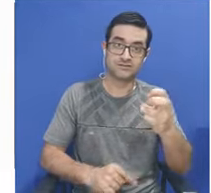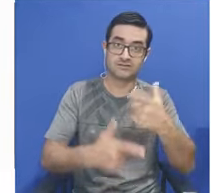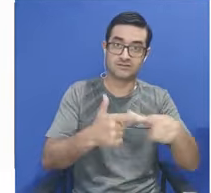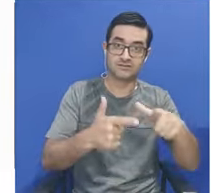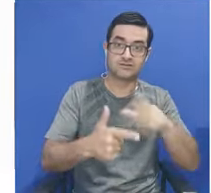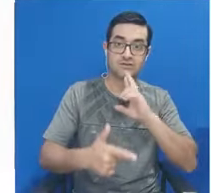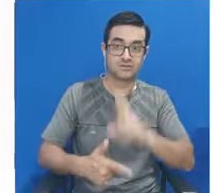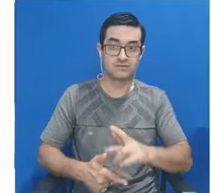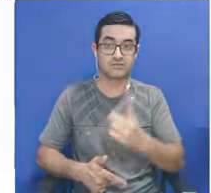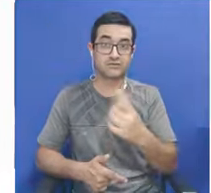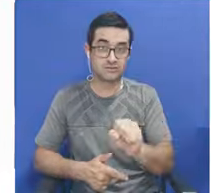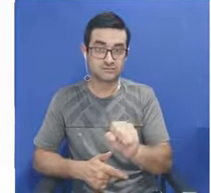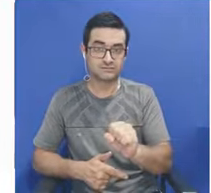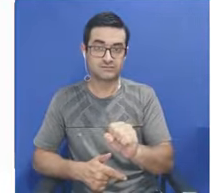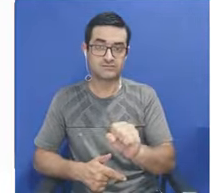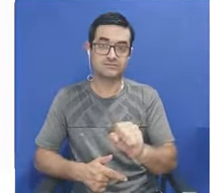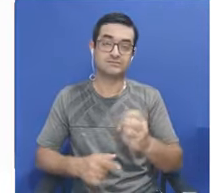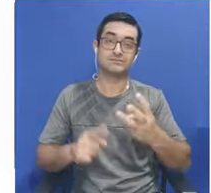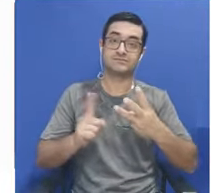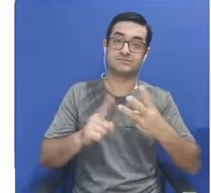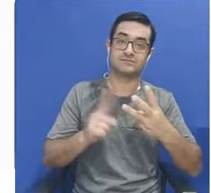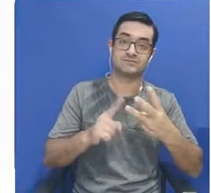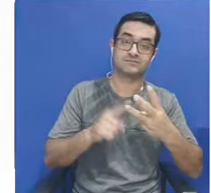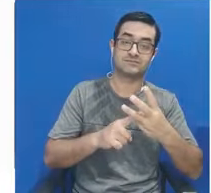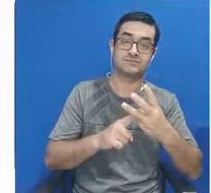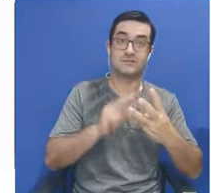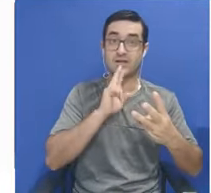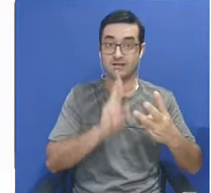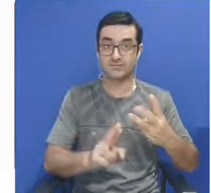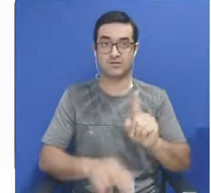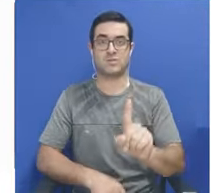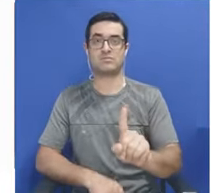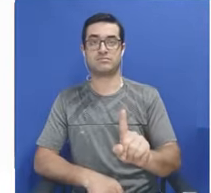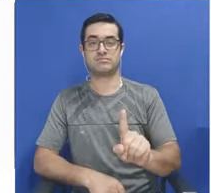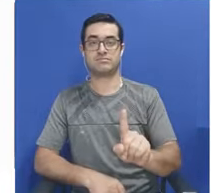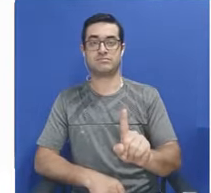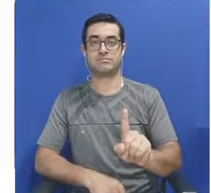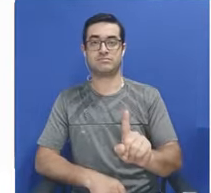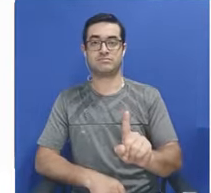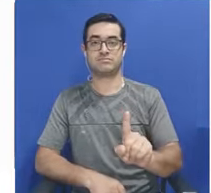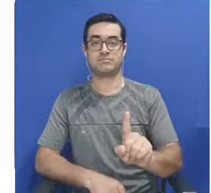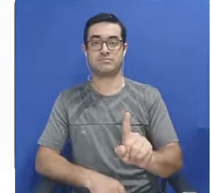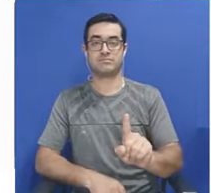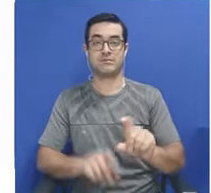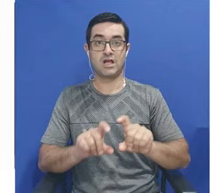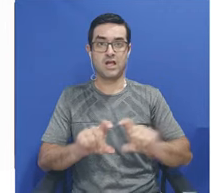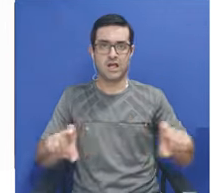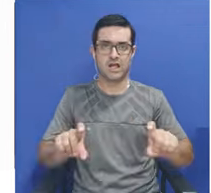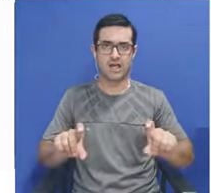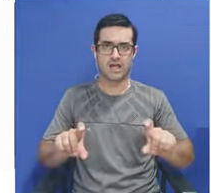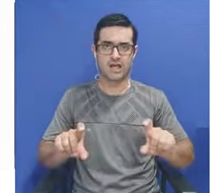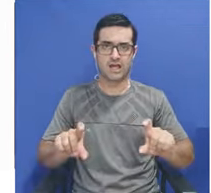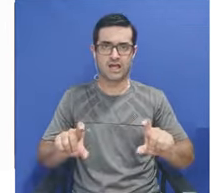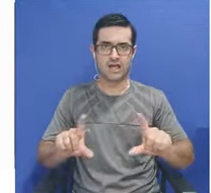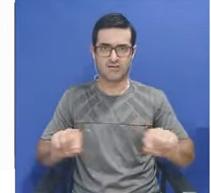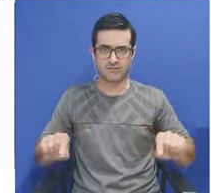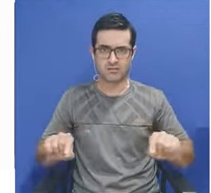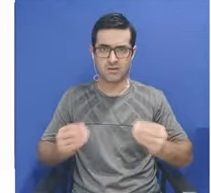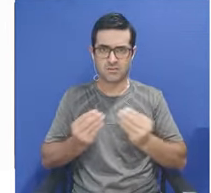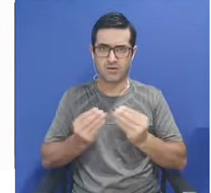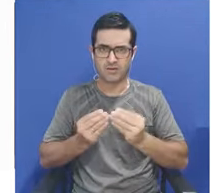relação. Essa é a fórmula molecular? Não sei, mas é a minha fórmula empírica, tá? É